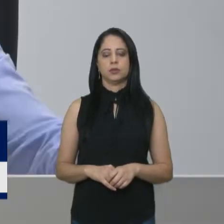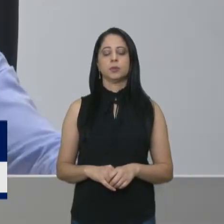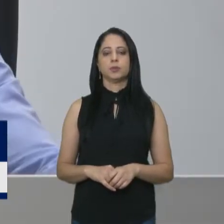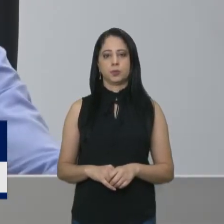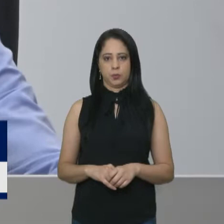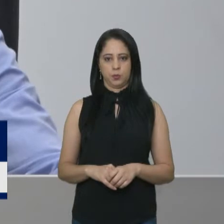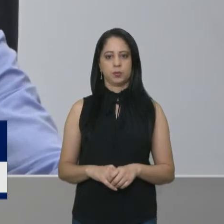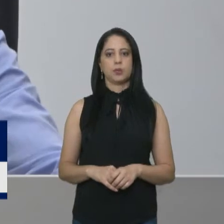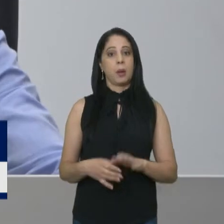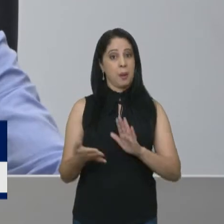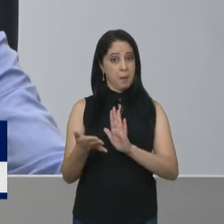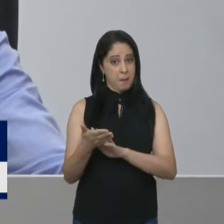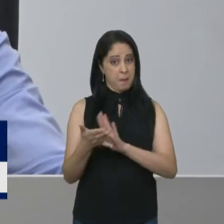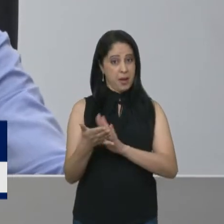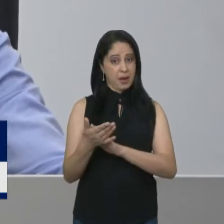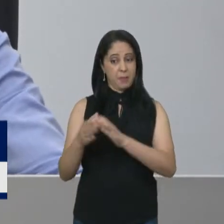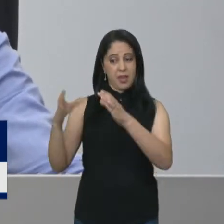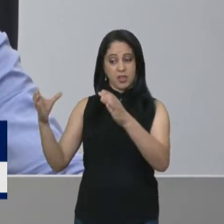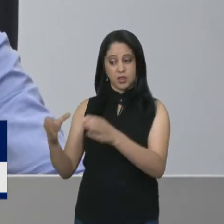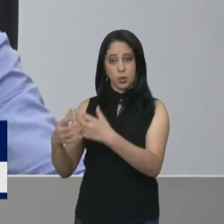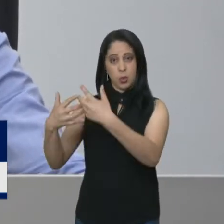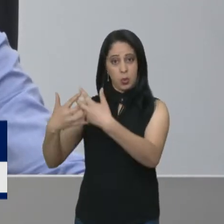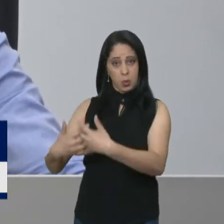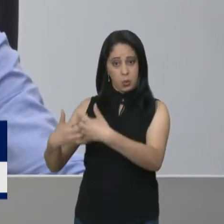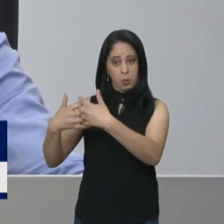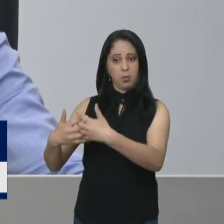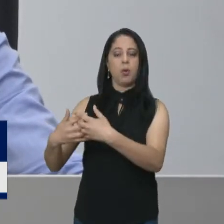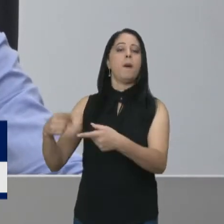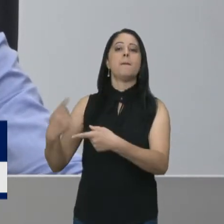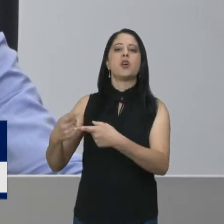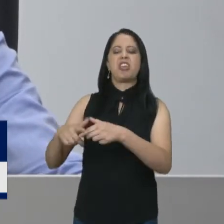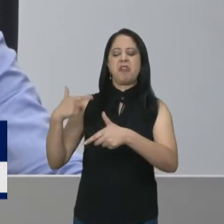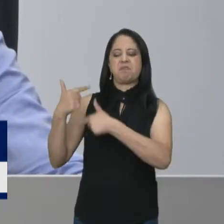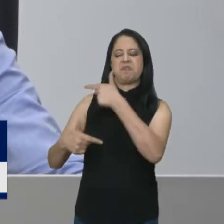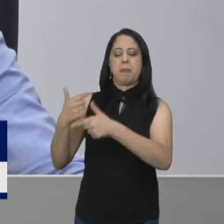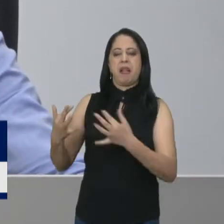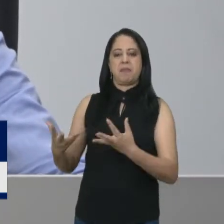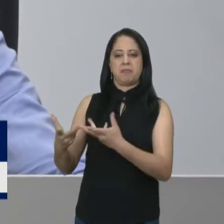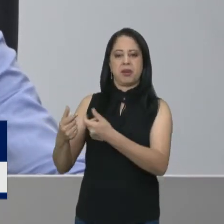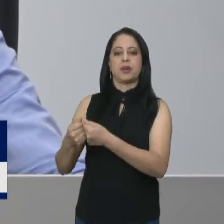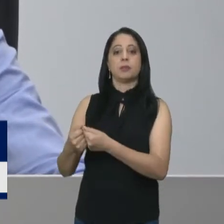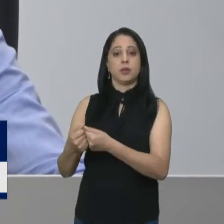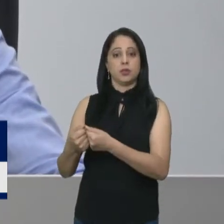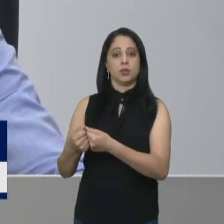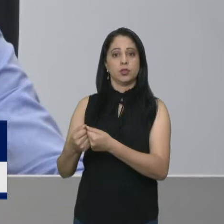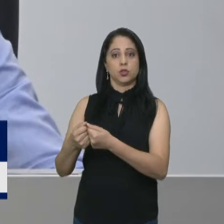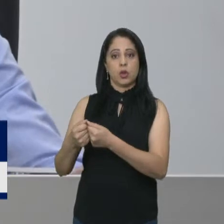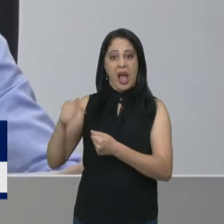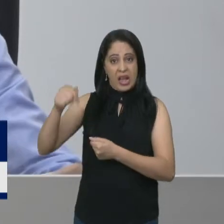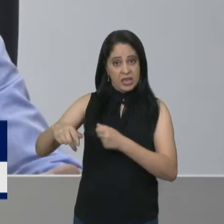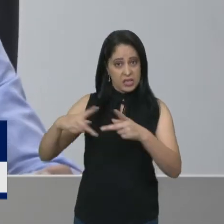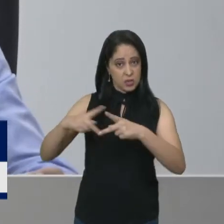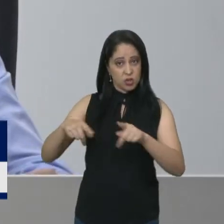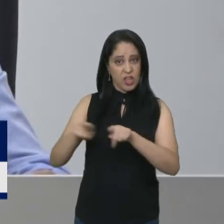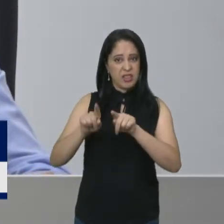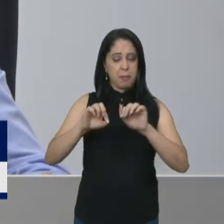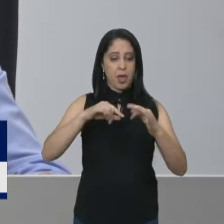Portanto, então, parabéns ao Rotary Club, tá? Pelo trabalho que vocês fazem aí na nossa cidade e no mundo, né? Parabéns,